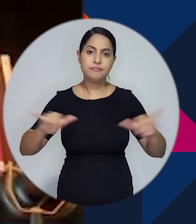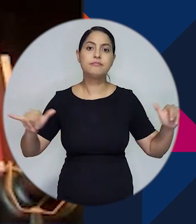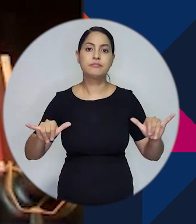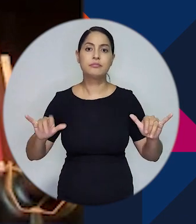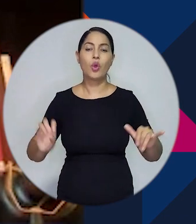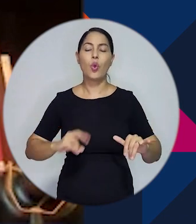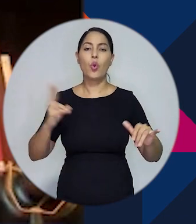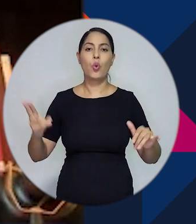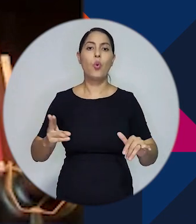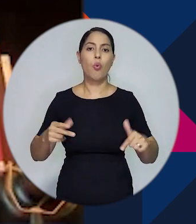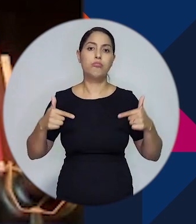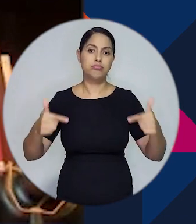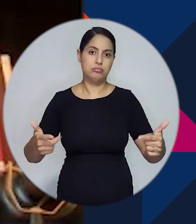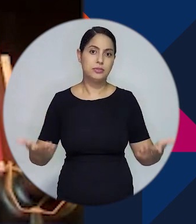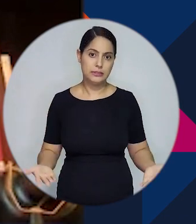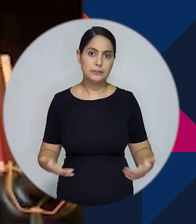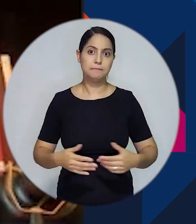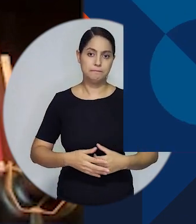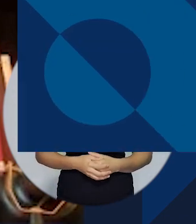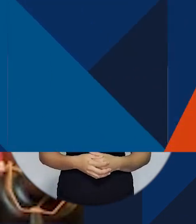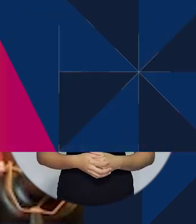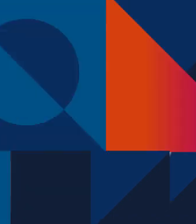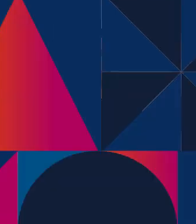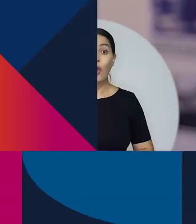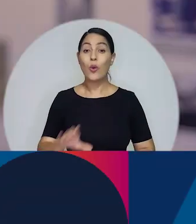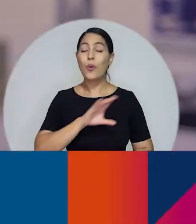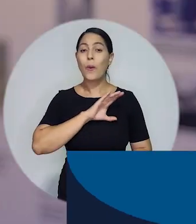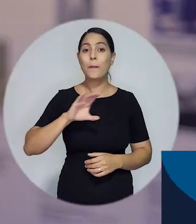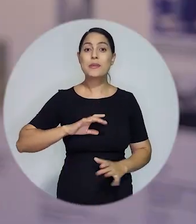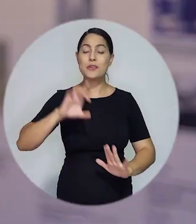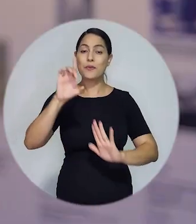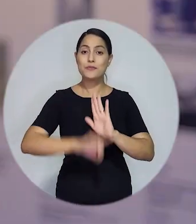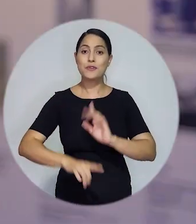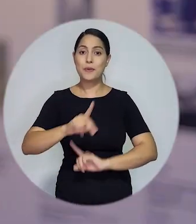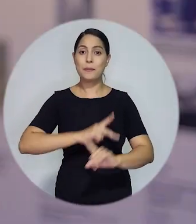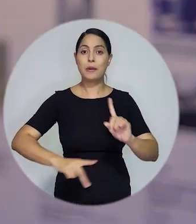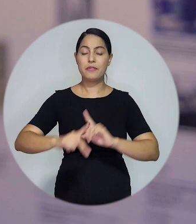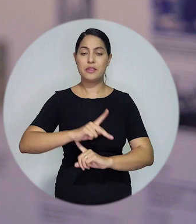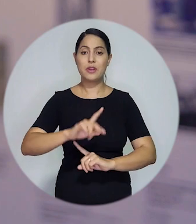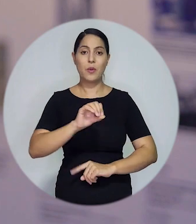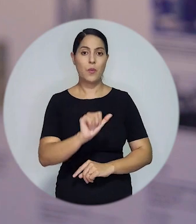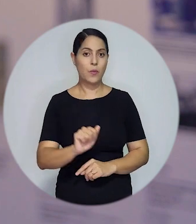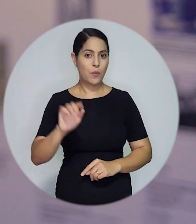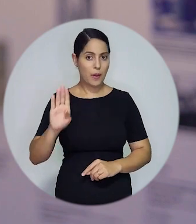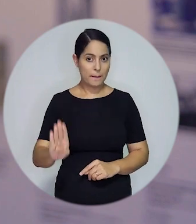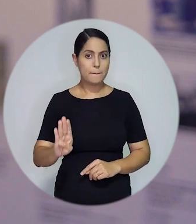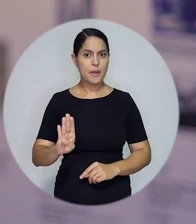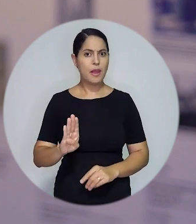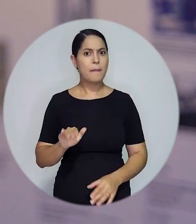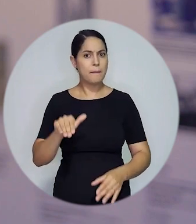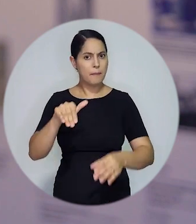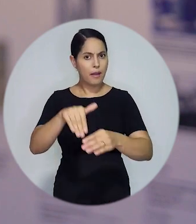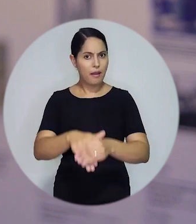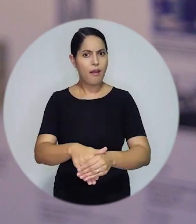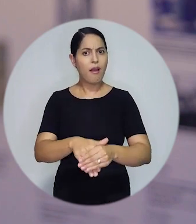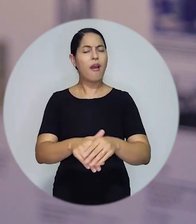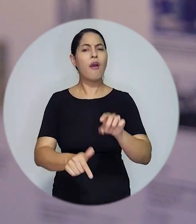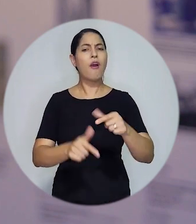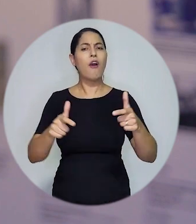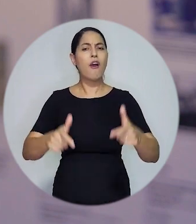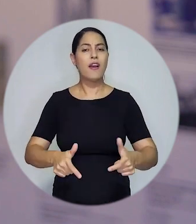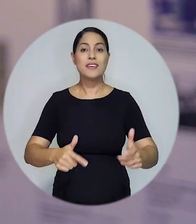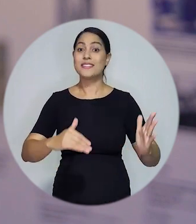de publicação, a esse tipo de manifestação. A Comissão de Direito Previdenciário da OAB Nacional participou da